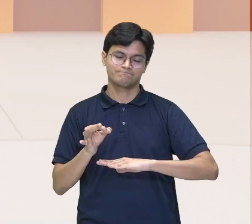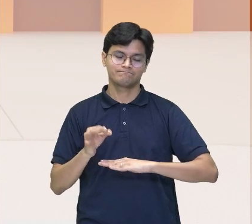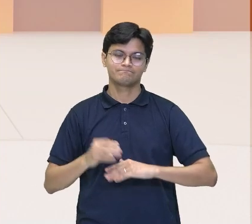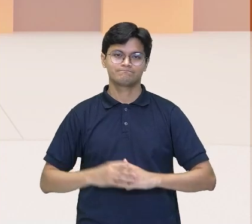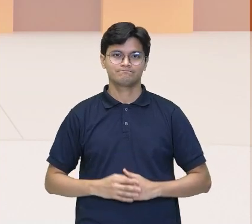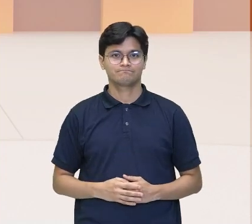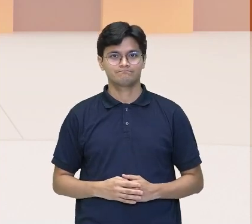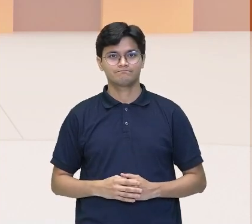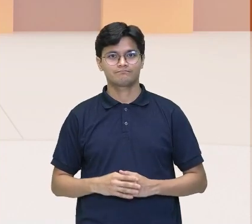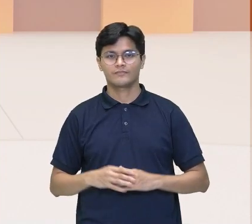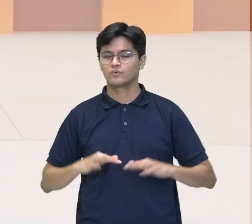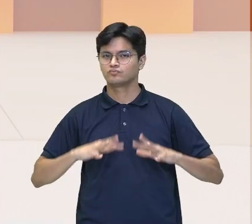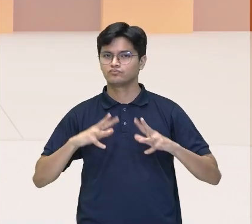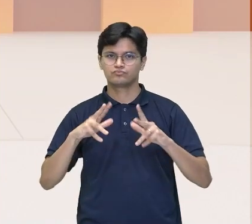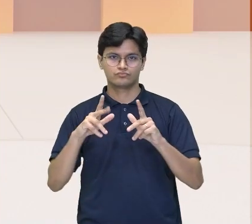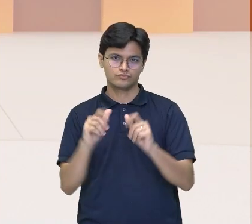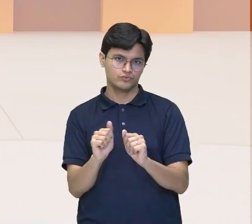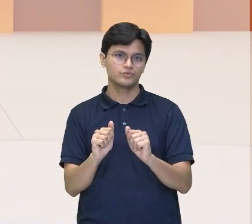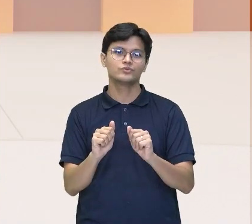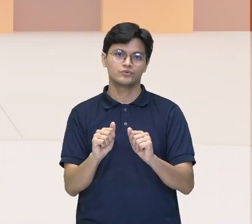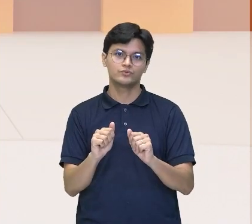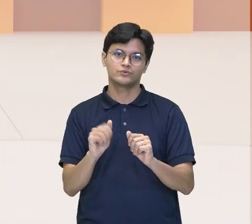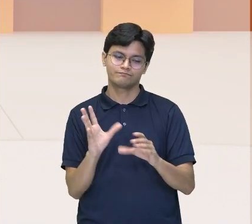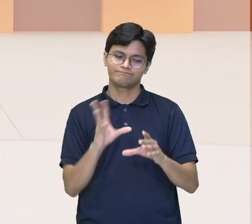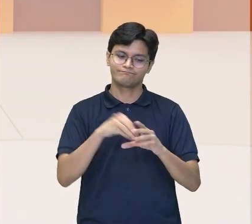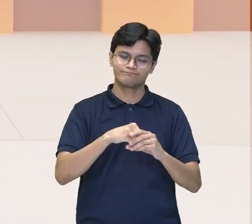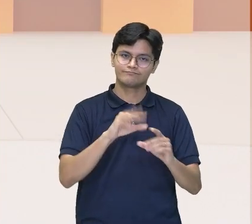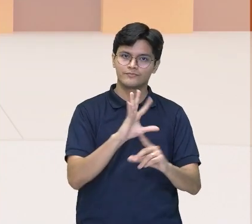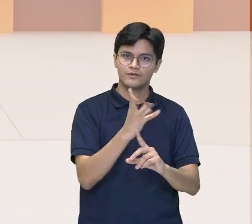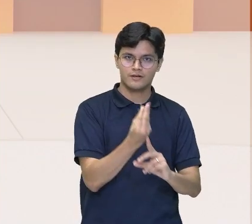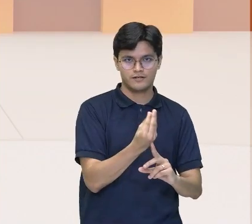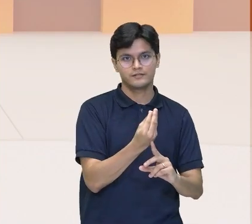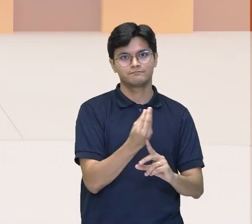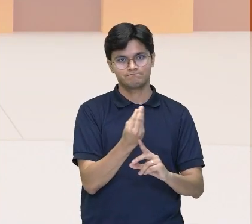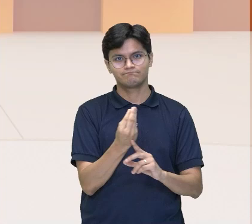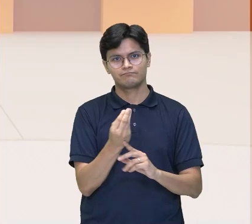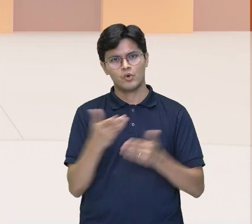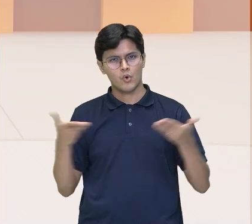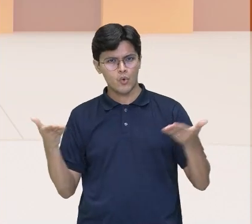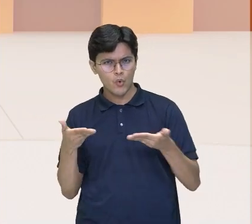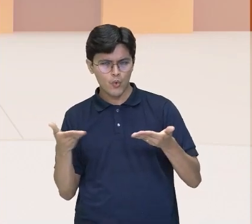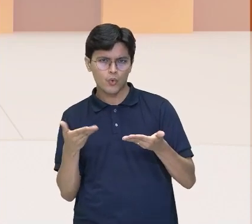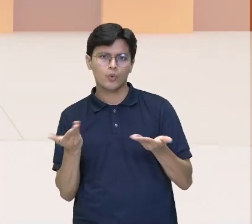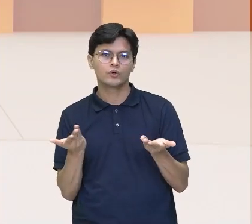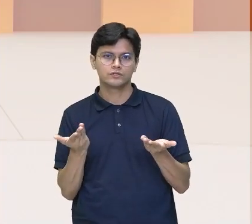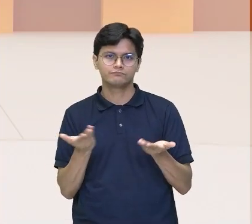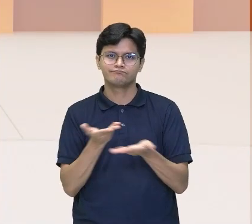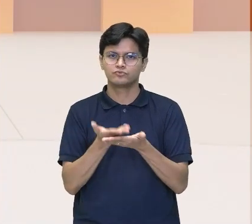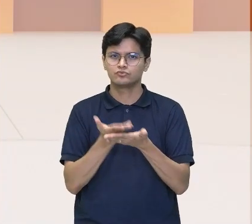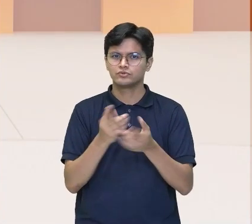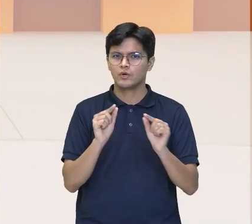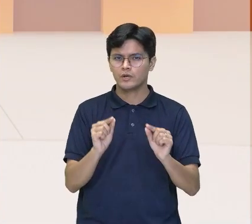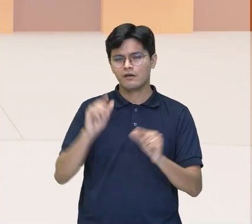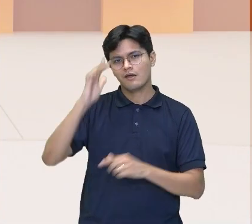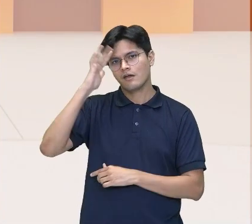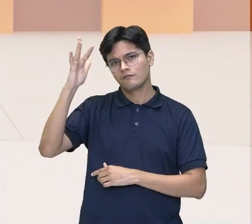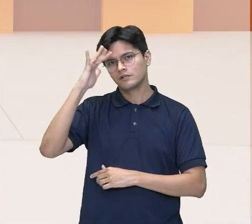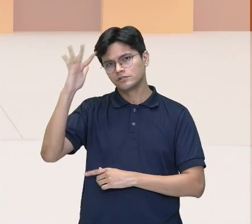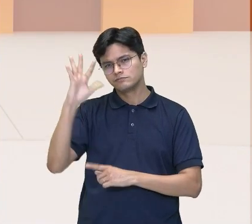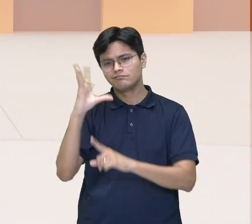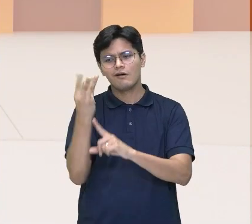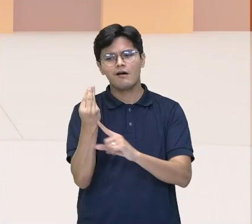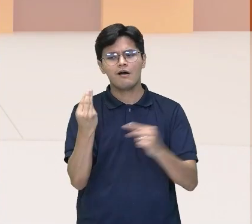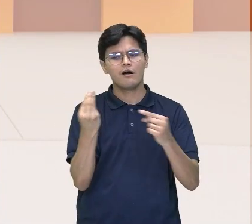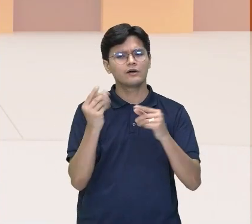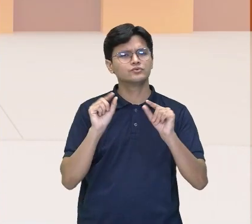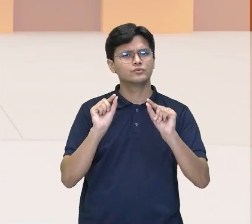Tudo isso aí faz parte da arte. Aqui nós vamos estudar refletir sobre o que é a arte e qual a